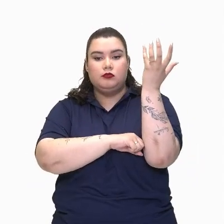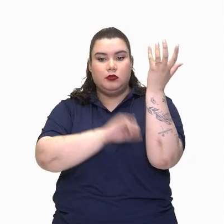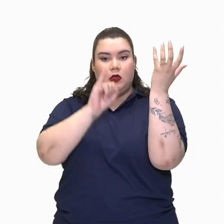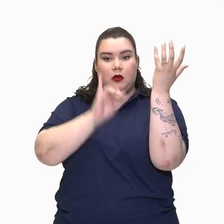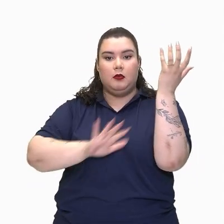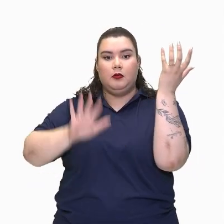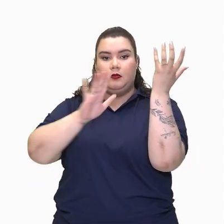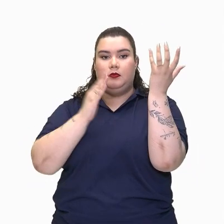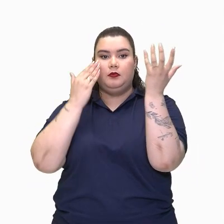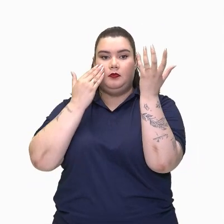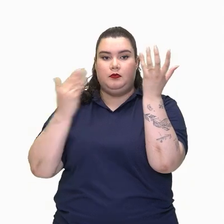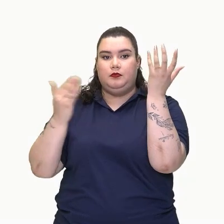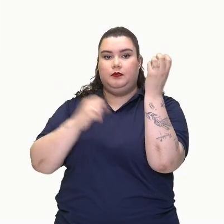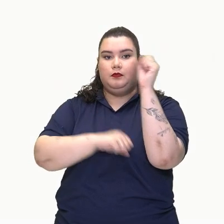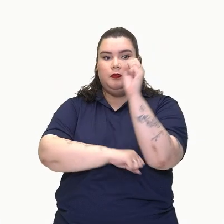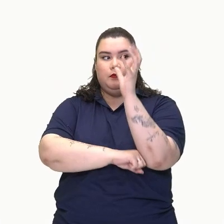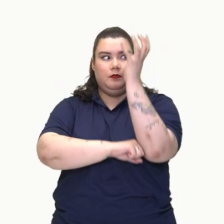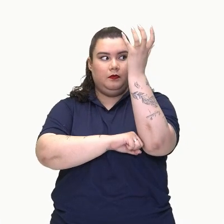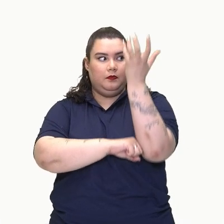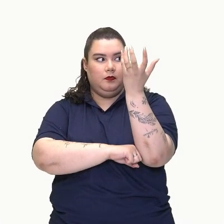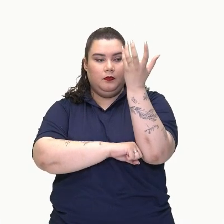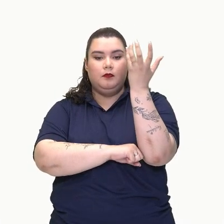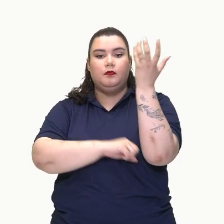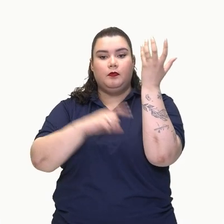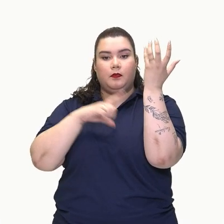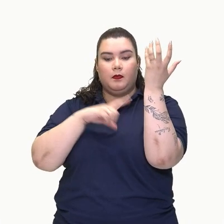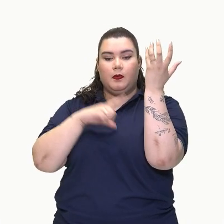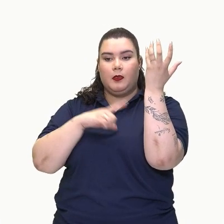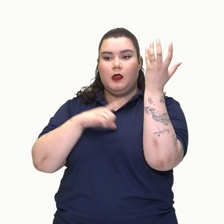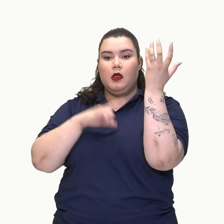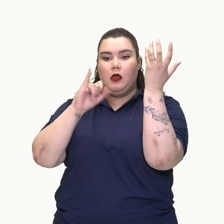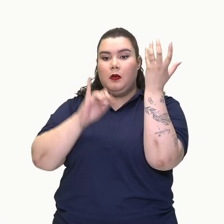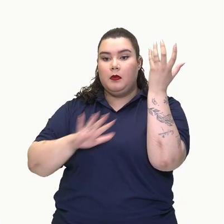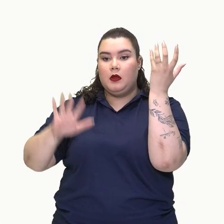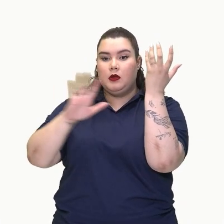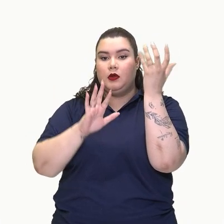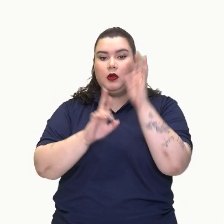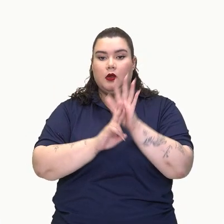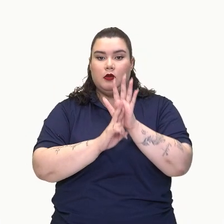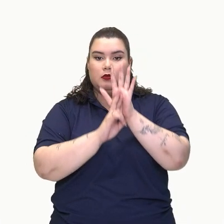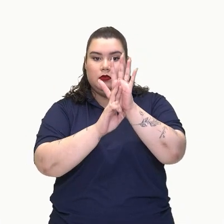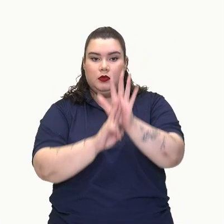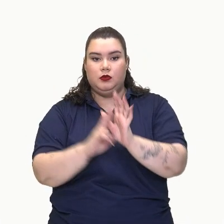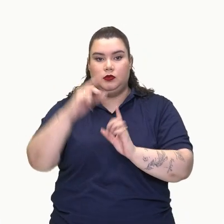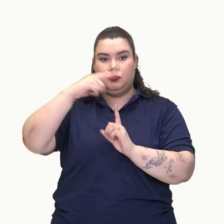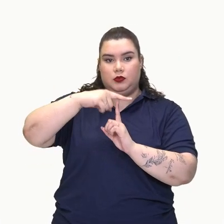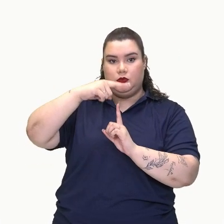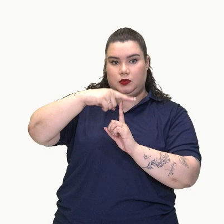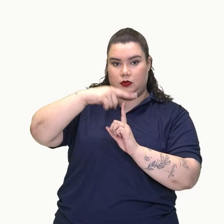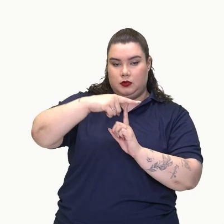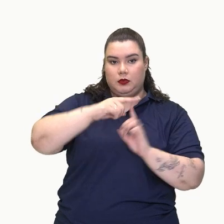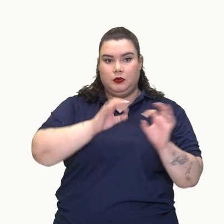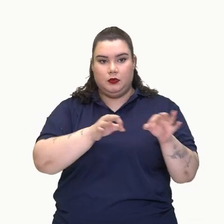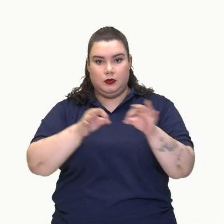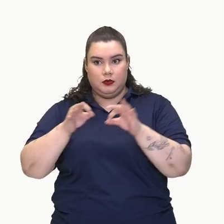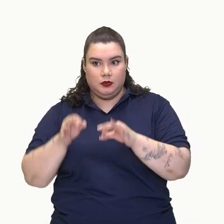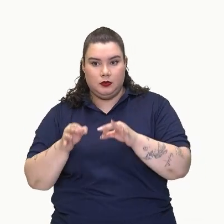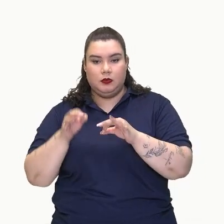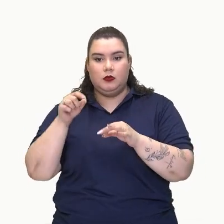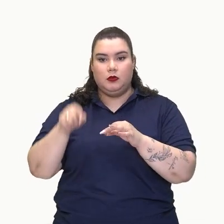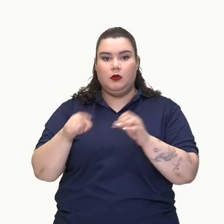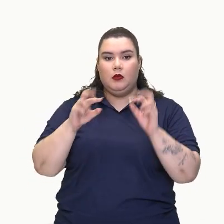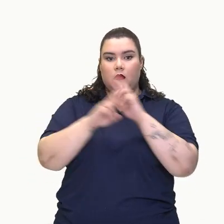só. Aqui a gente tem um tronco de uma árvore representando aqui uma espécie. E as espécies